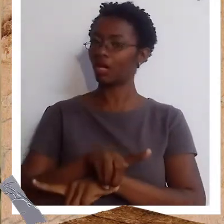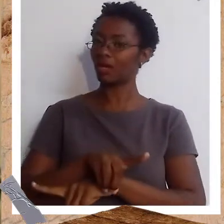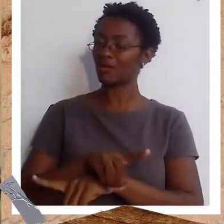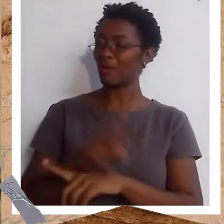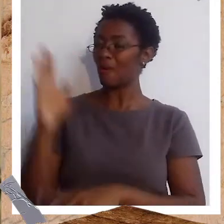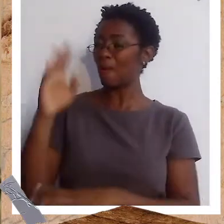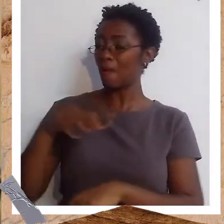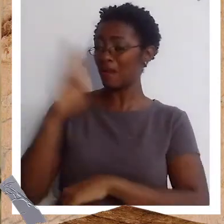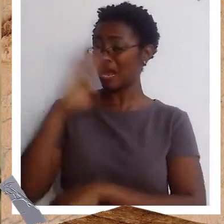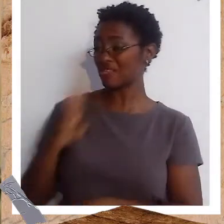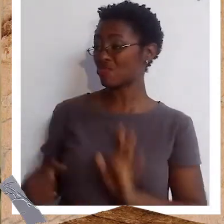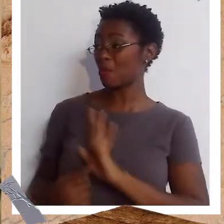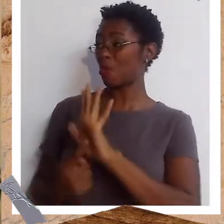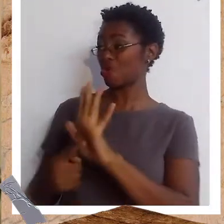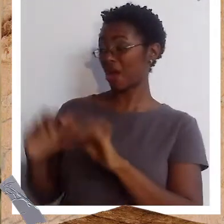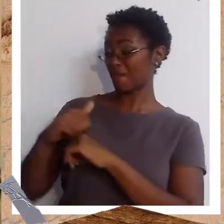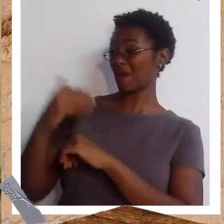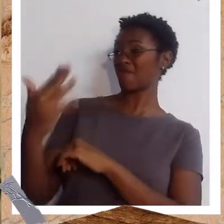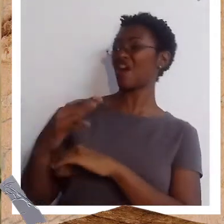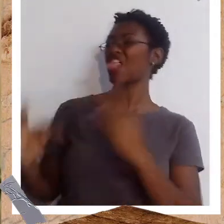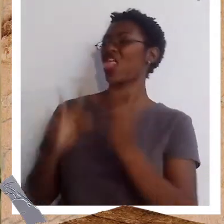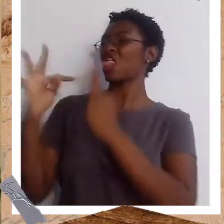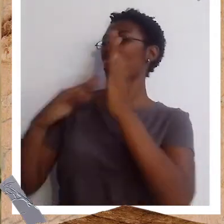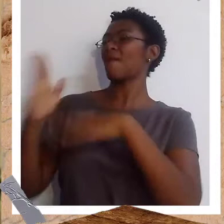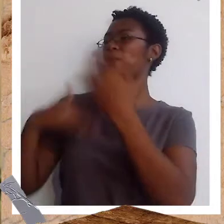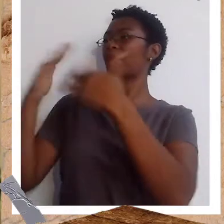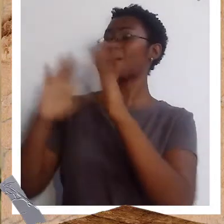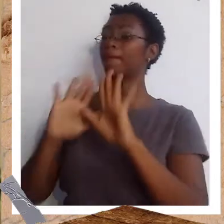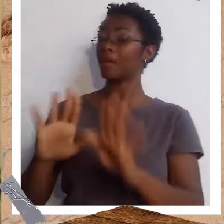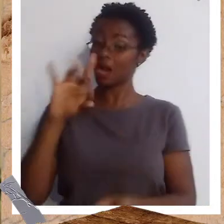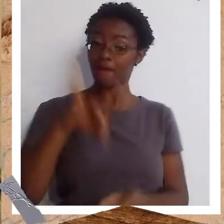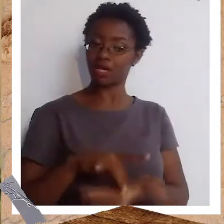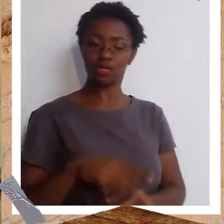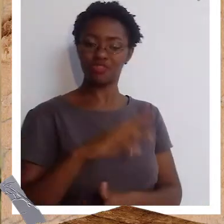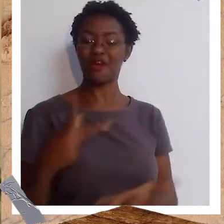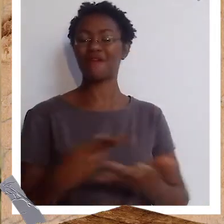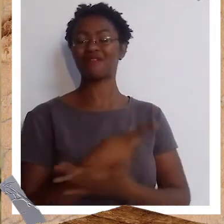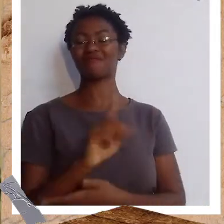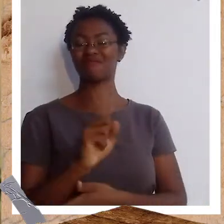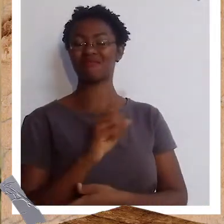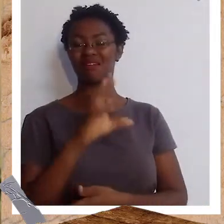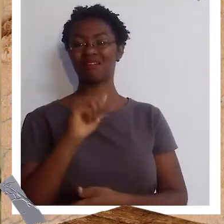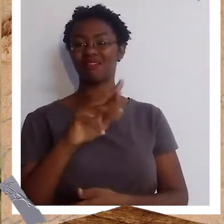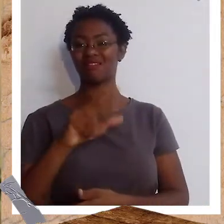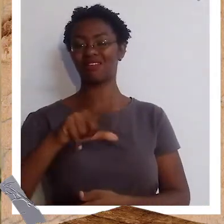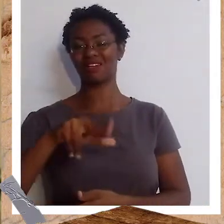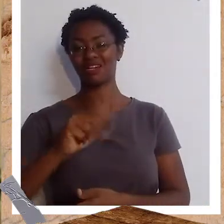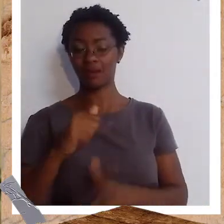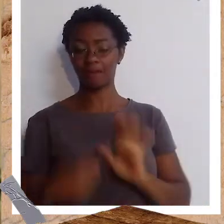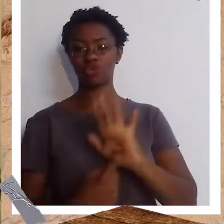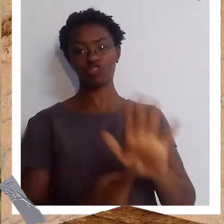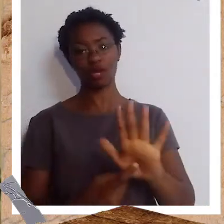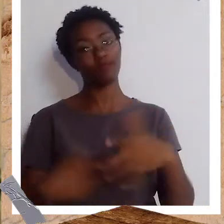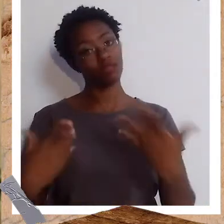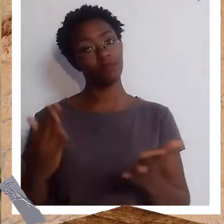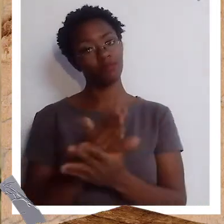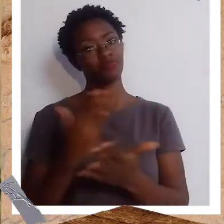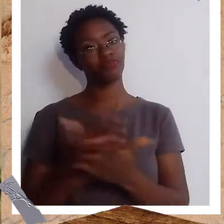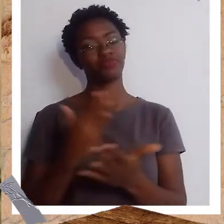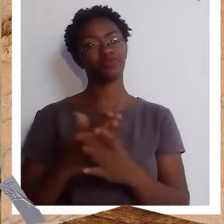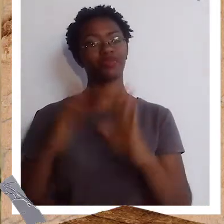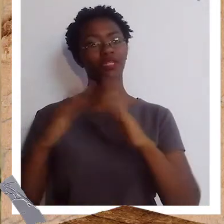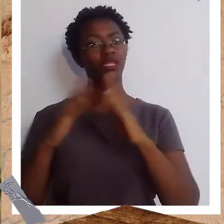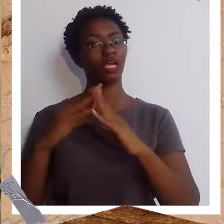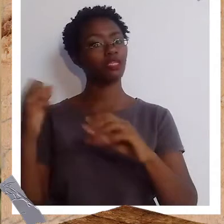colocando. Também podemos falar da Carolina, autora de Casa de Alvenaria, né, que vai fazer uma análise arguta sobre